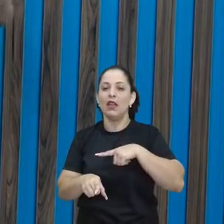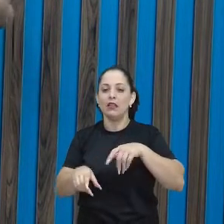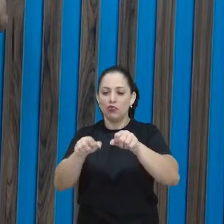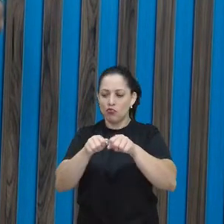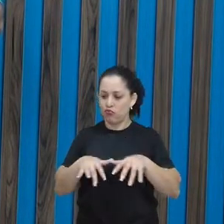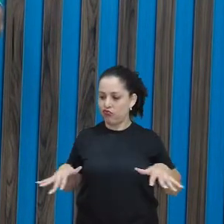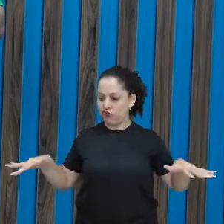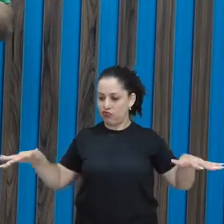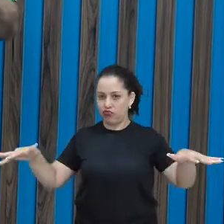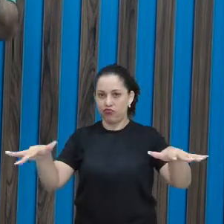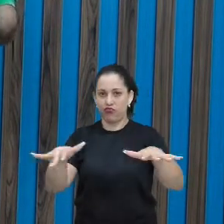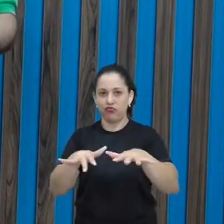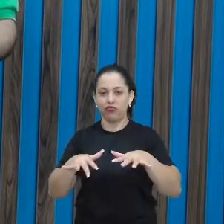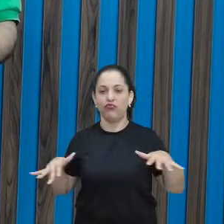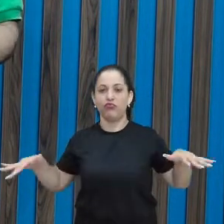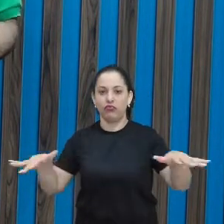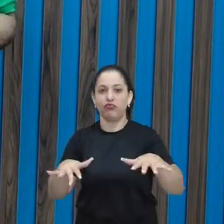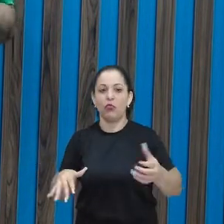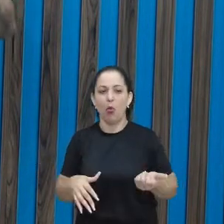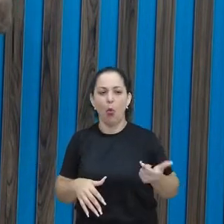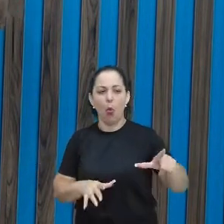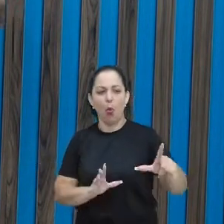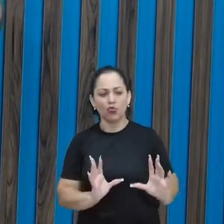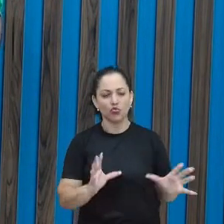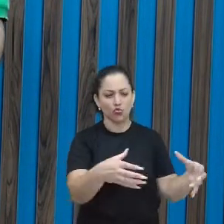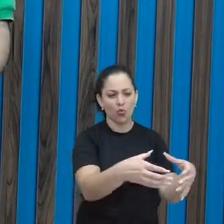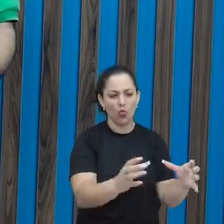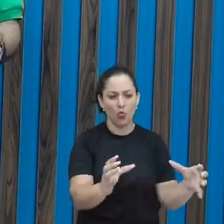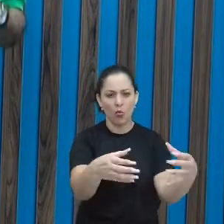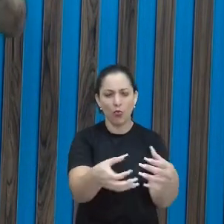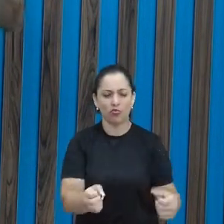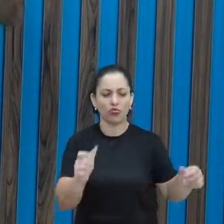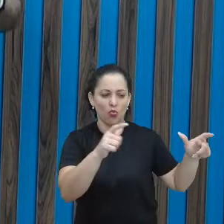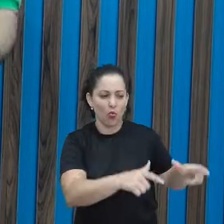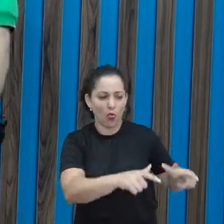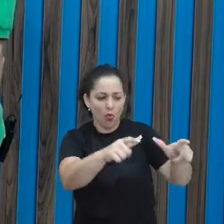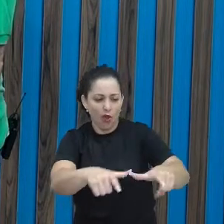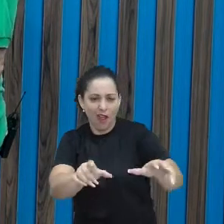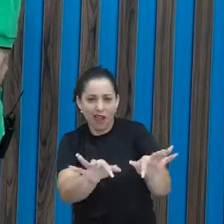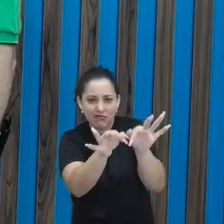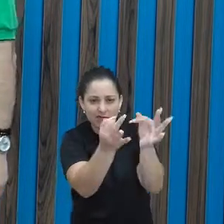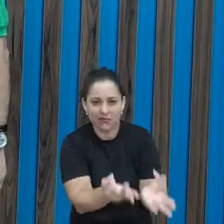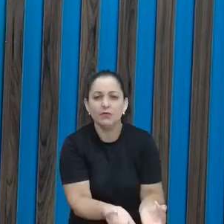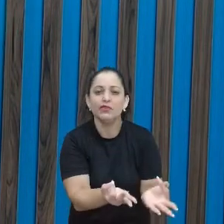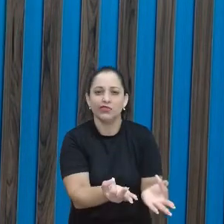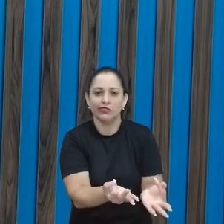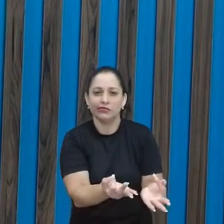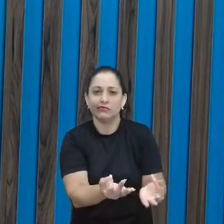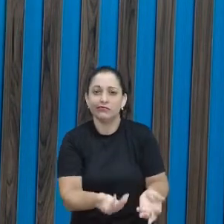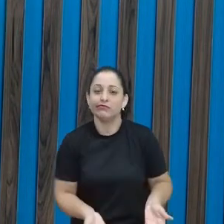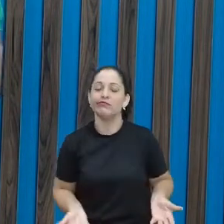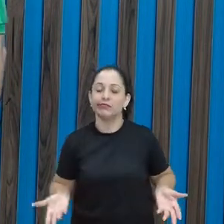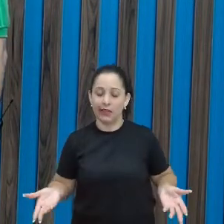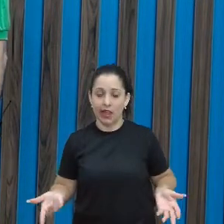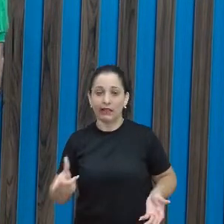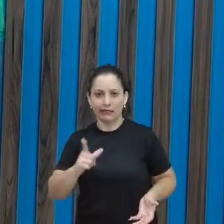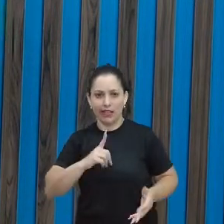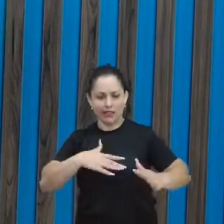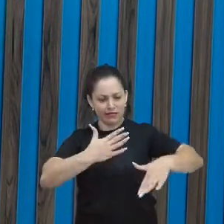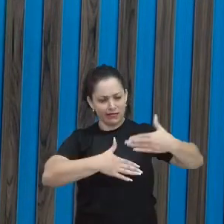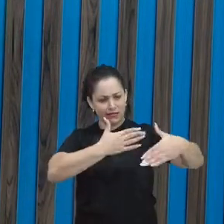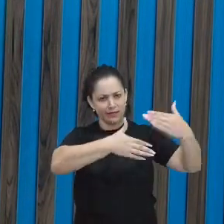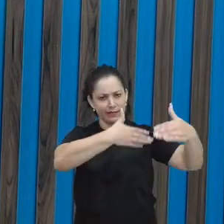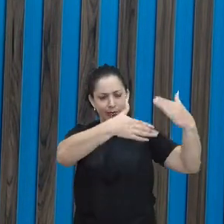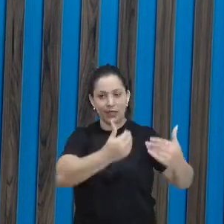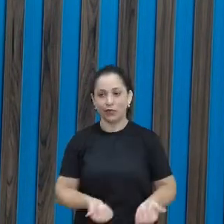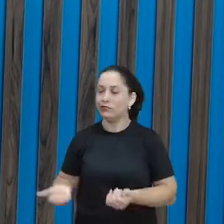eram consideradas não avançadas, né, mais primitivas. Então, observem que até na imagem, certo?